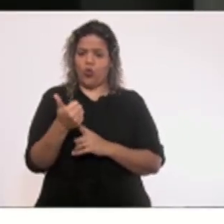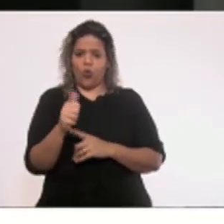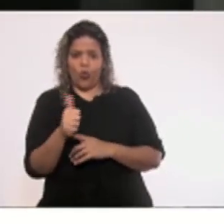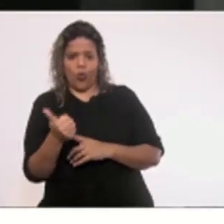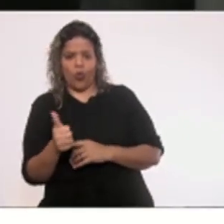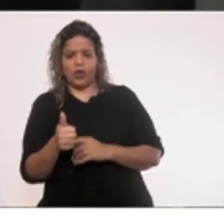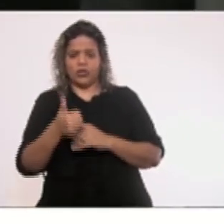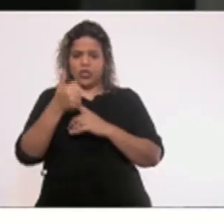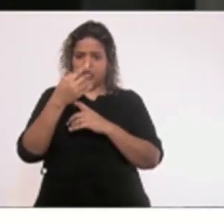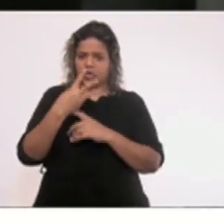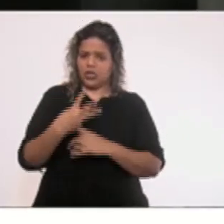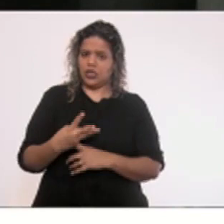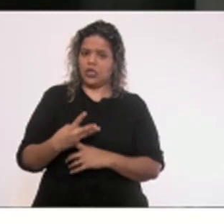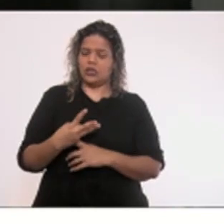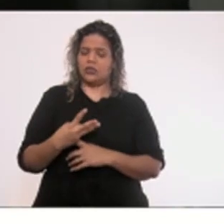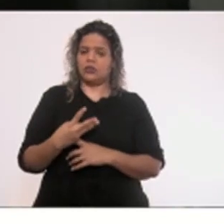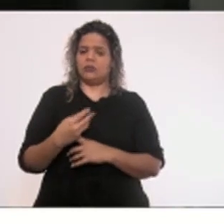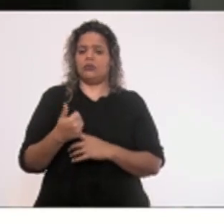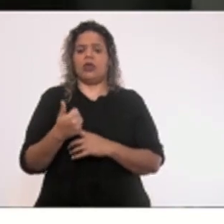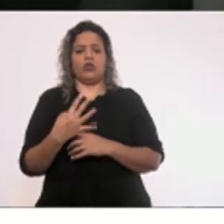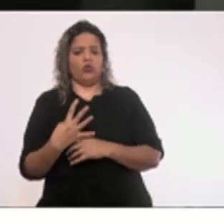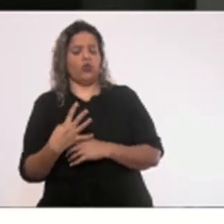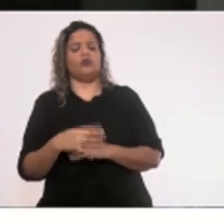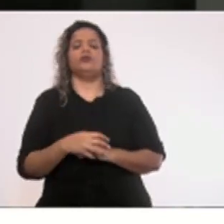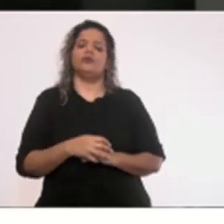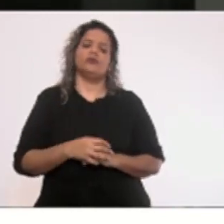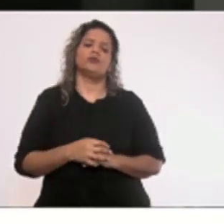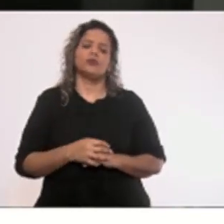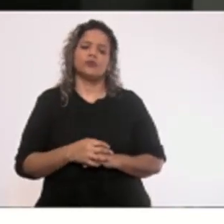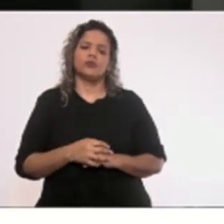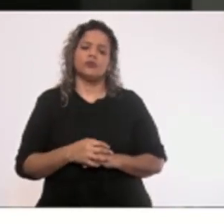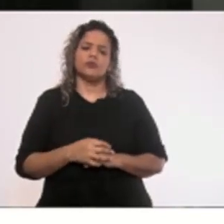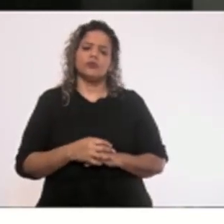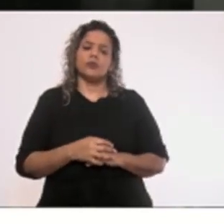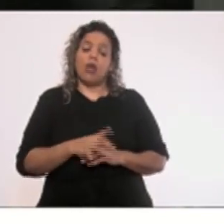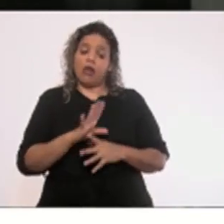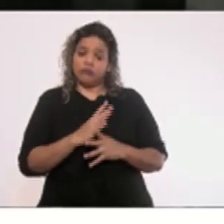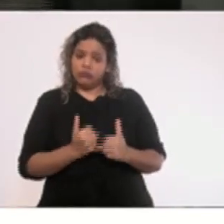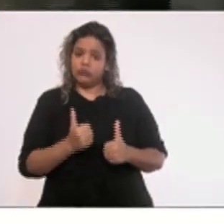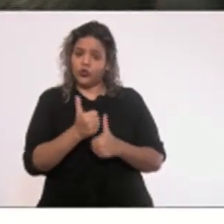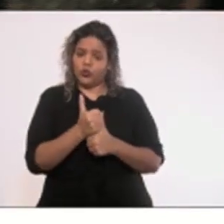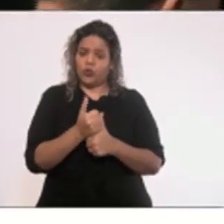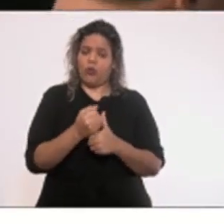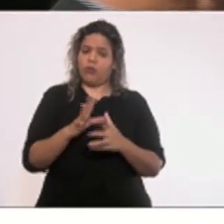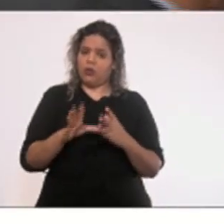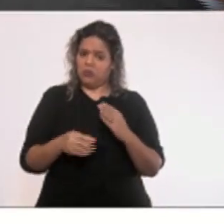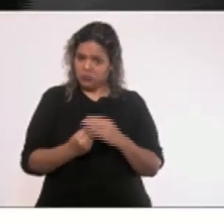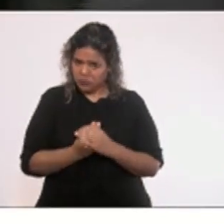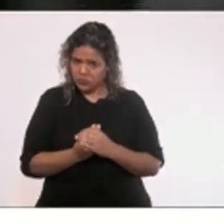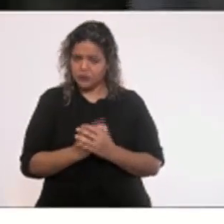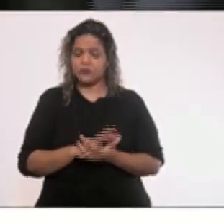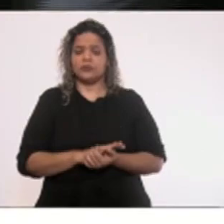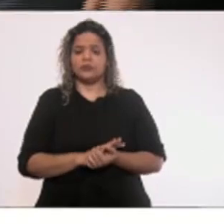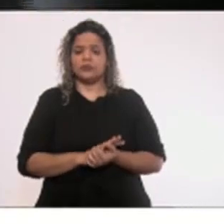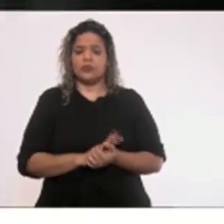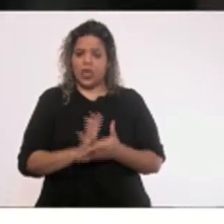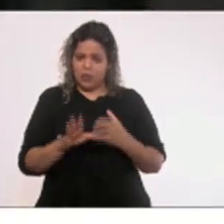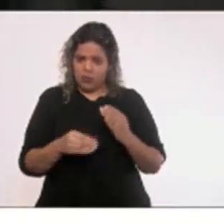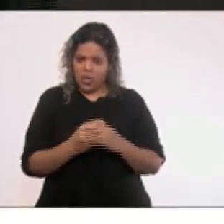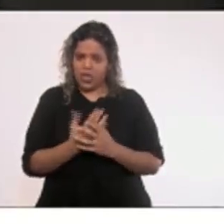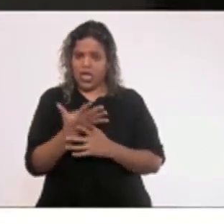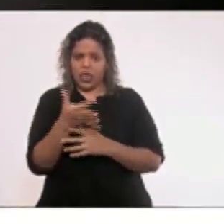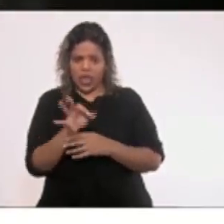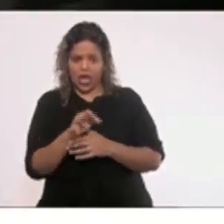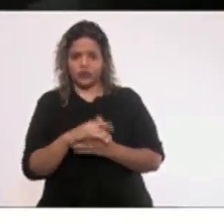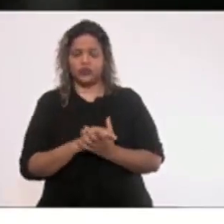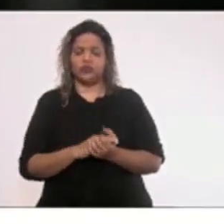11, 13 e 14. A subemenda à emenda número